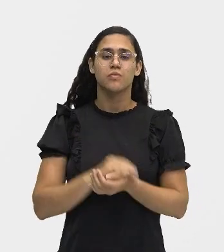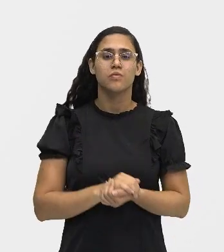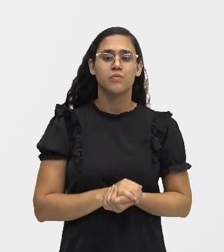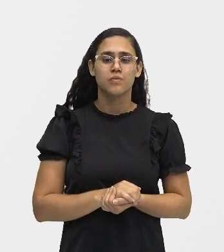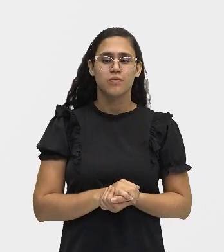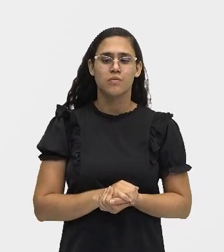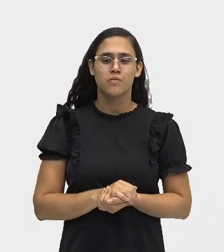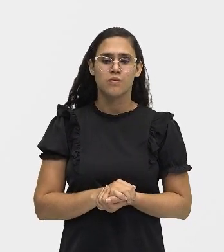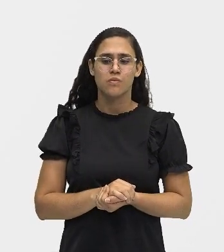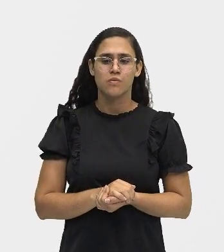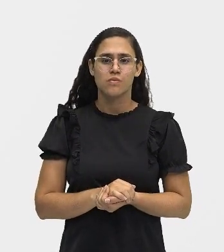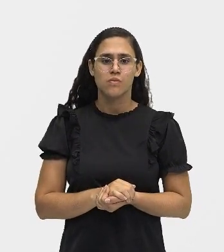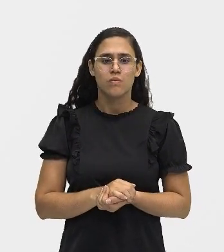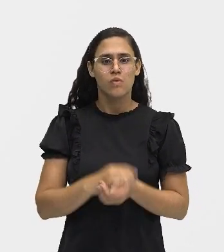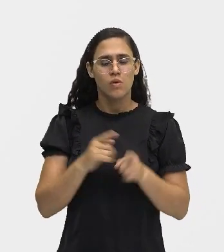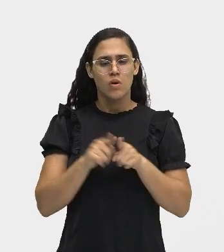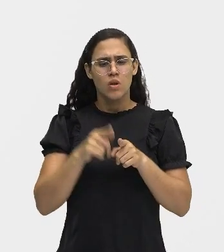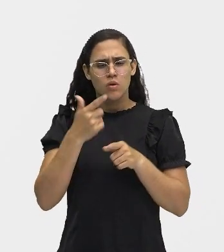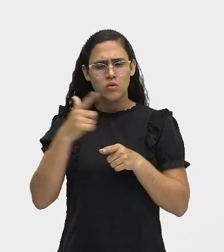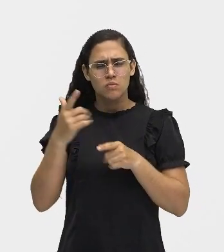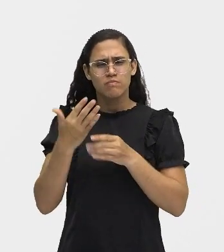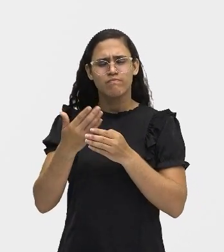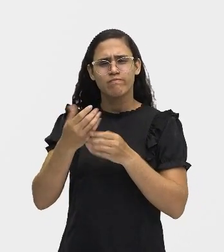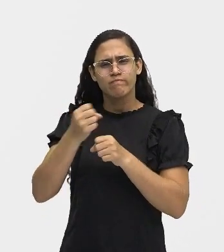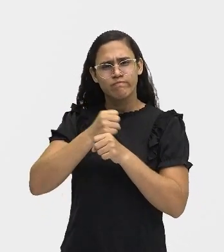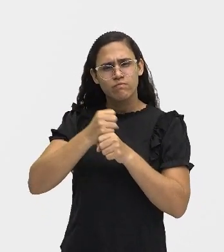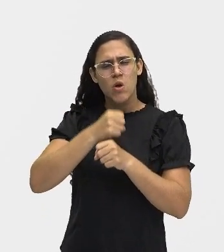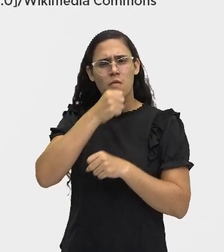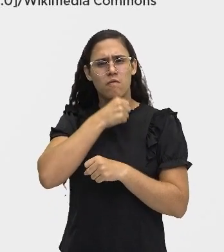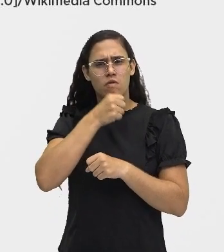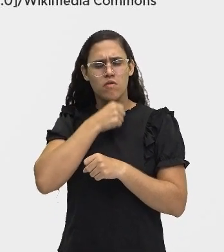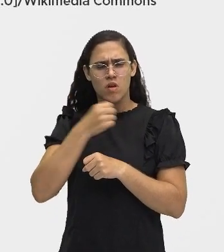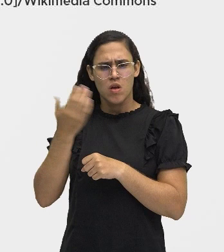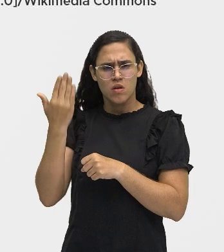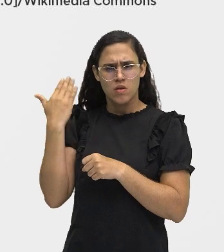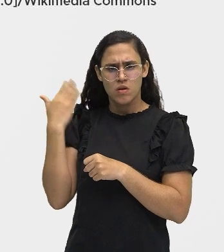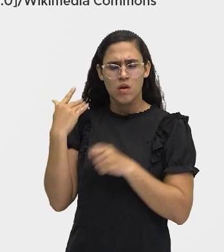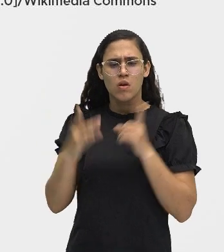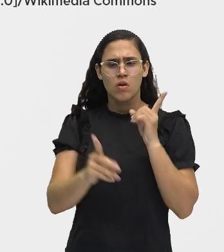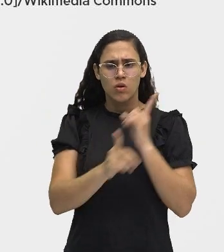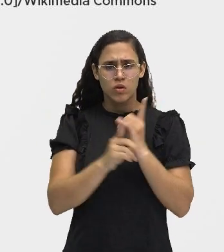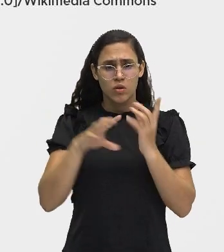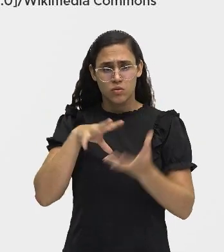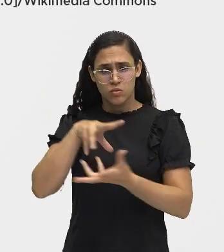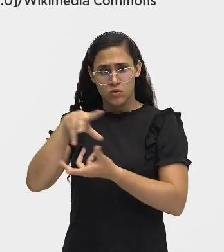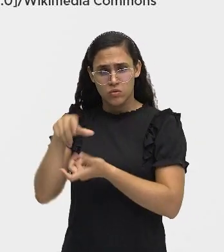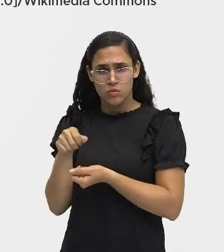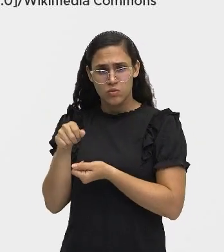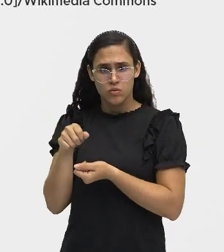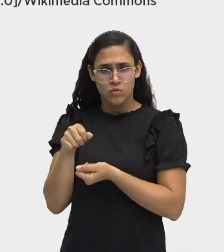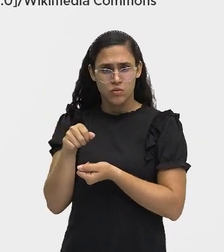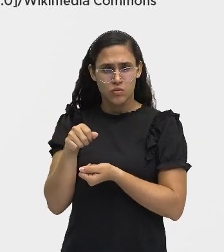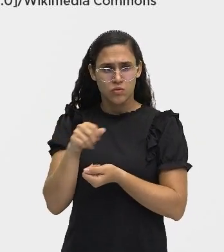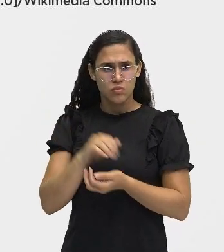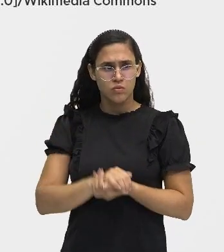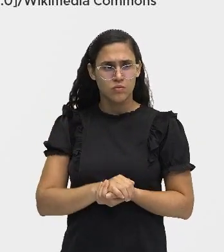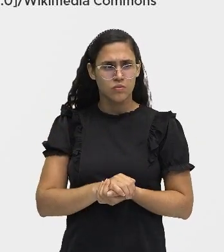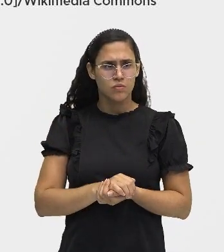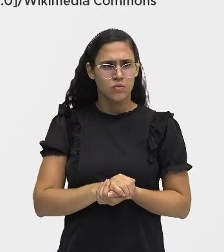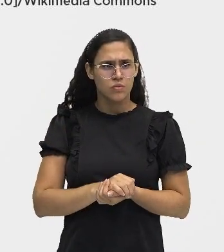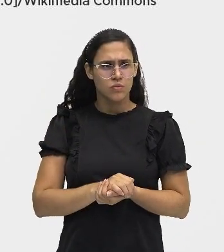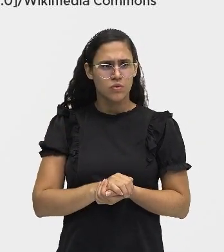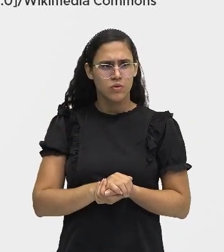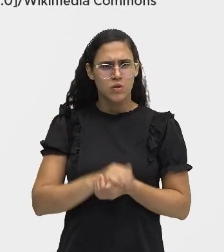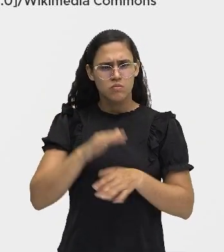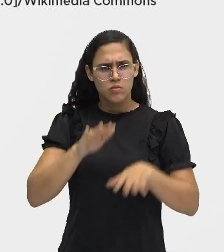E aí a gente tem os fósseis mais antigos, que já foram encontrados no nosso planeta, a gente tem aí os estromatólitos, né? Tem